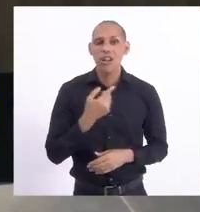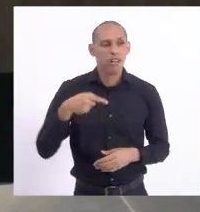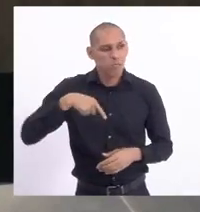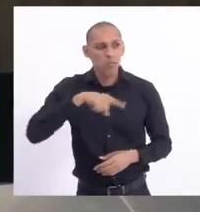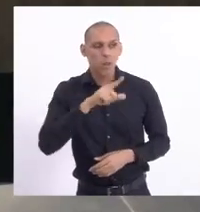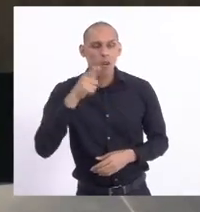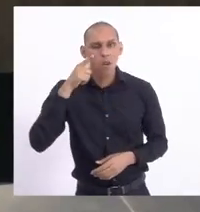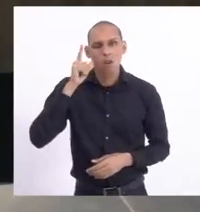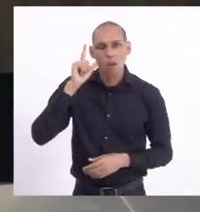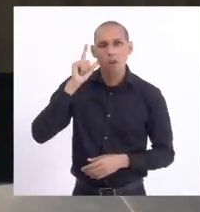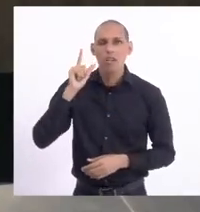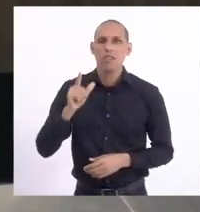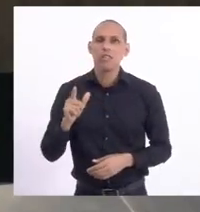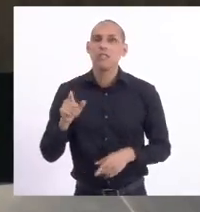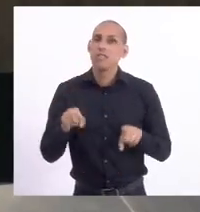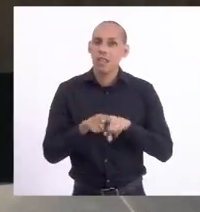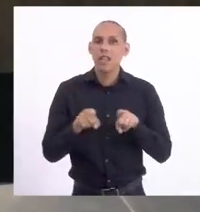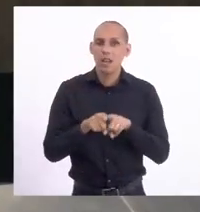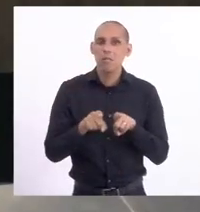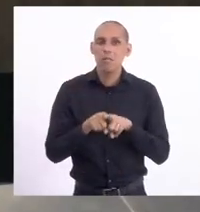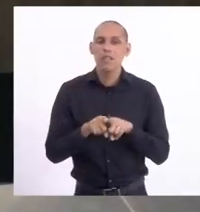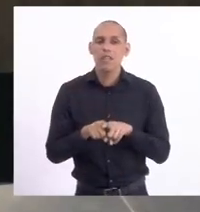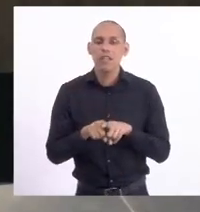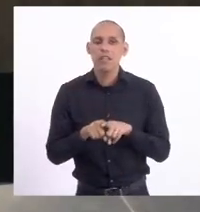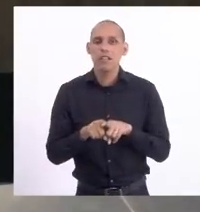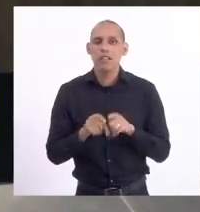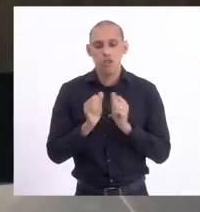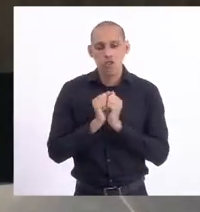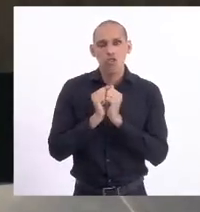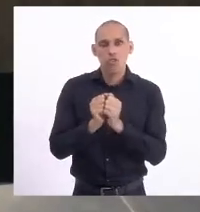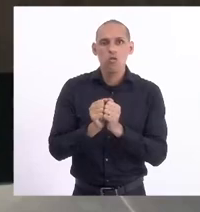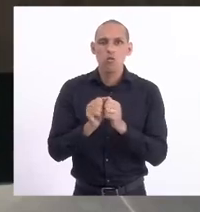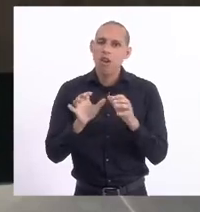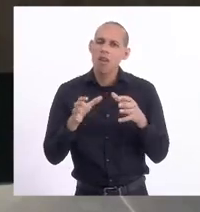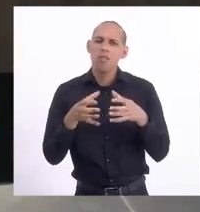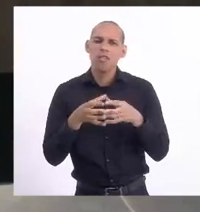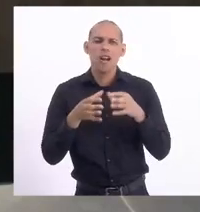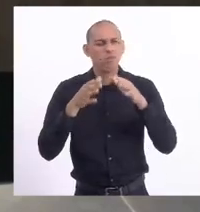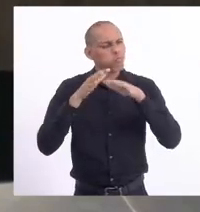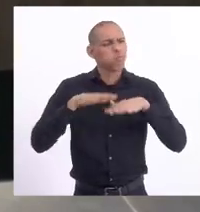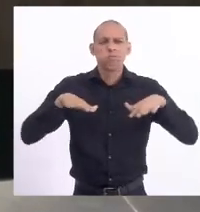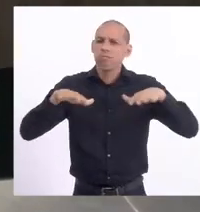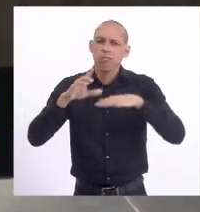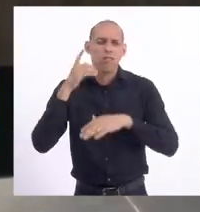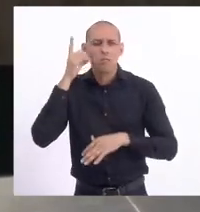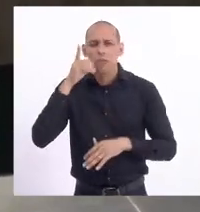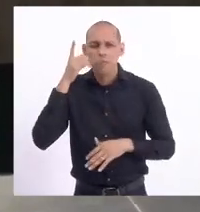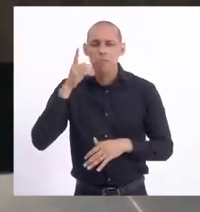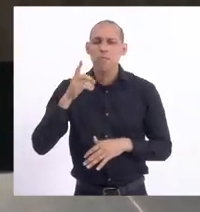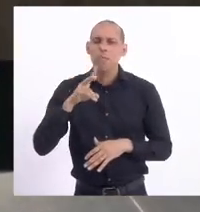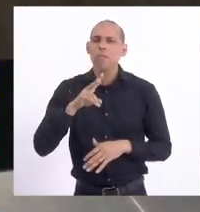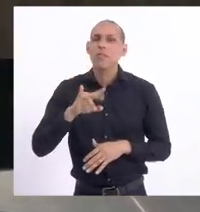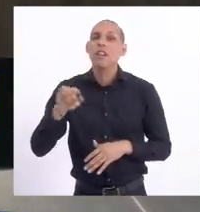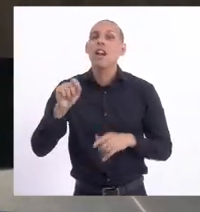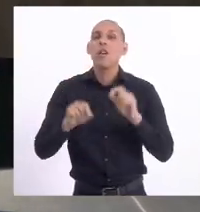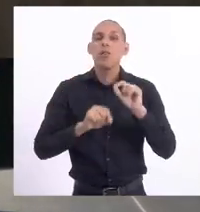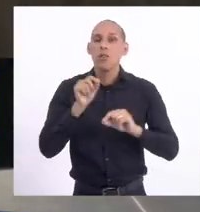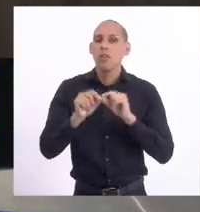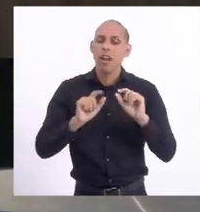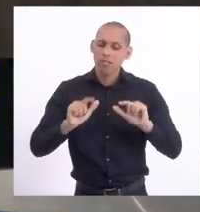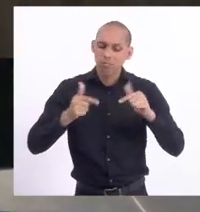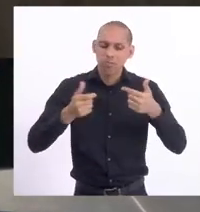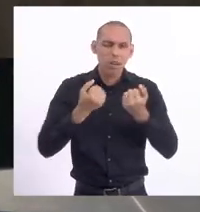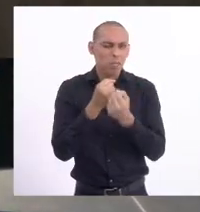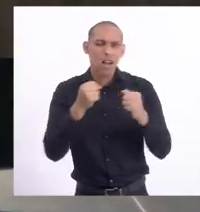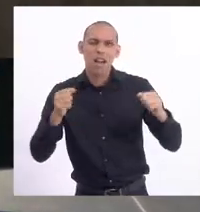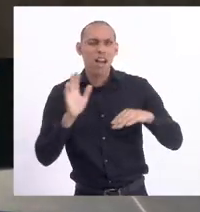lá ontem e estaremos também reunindo a deputada, a comissão, enfim, todos os deputados, né, para fazermos uma grande ação pelas